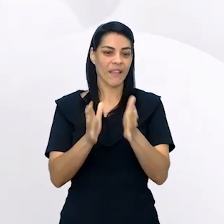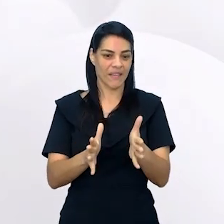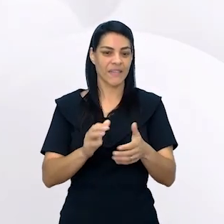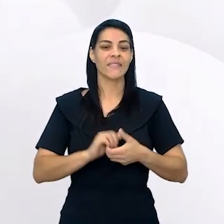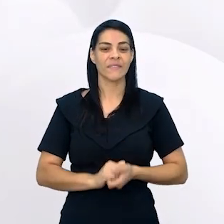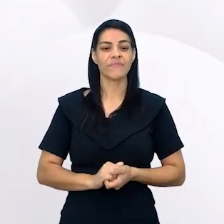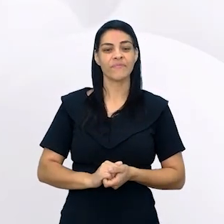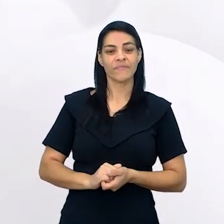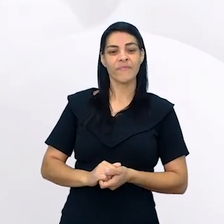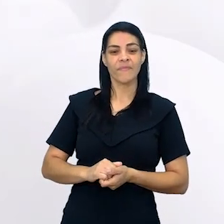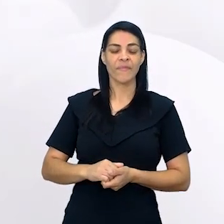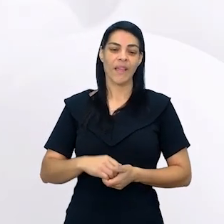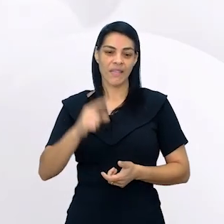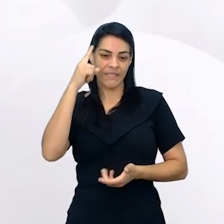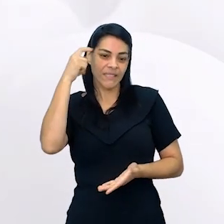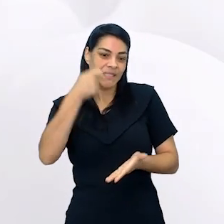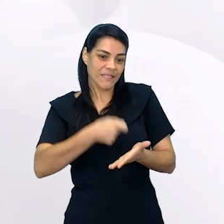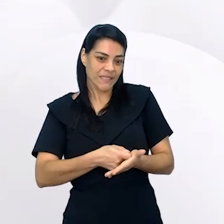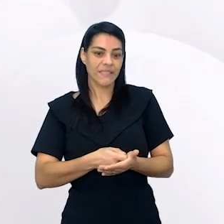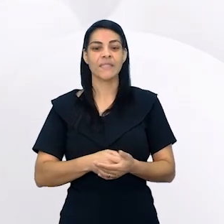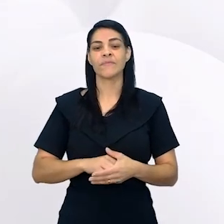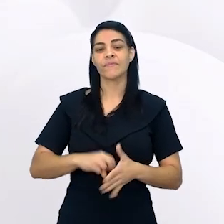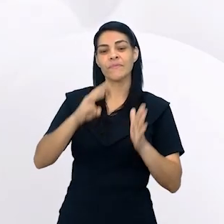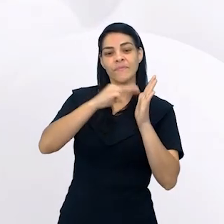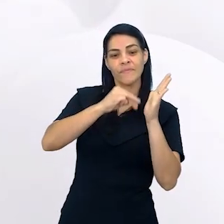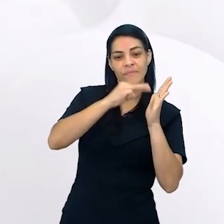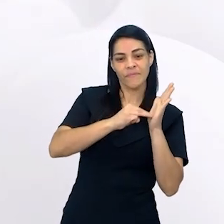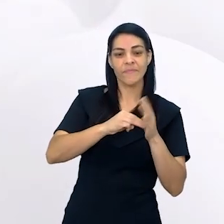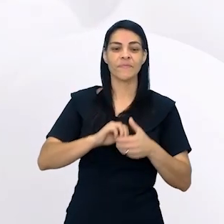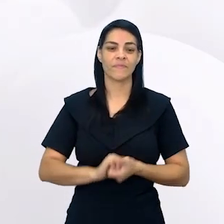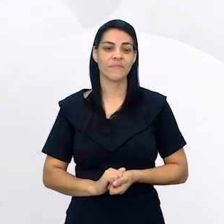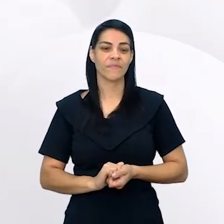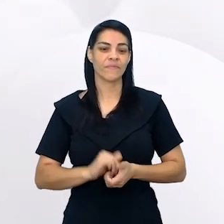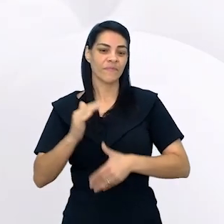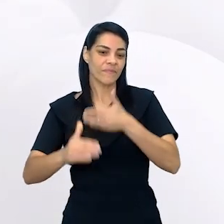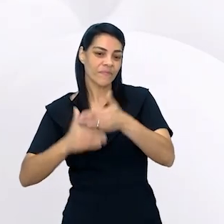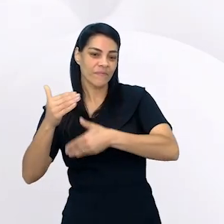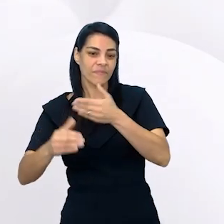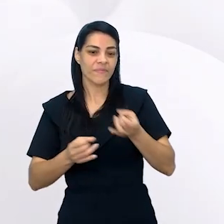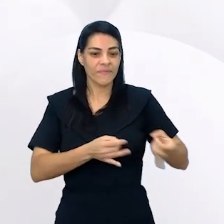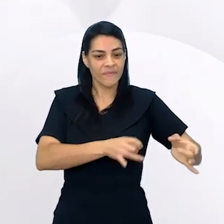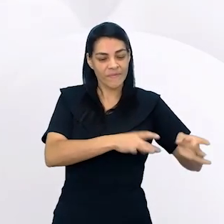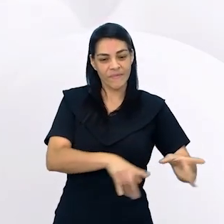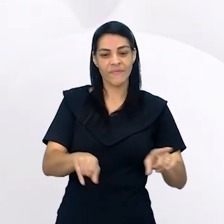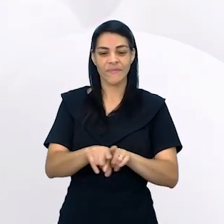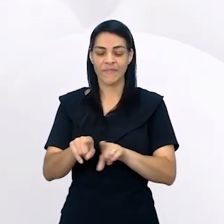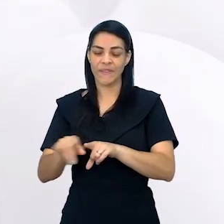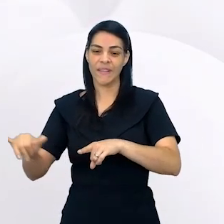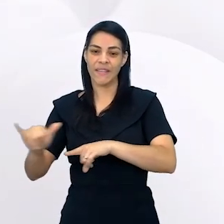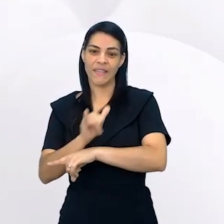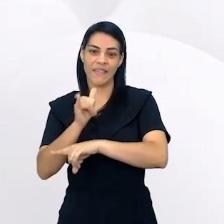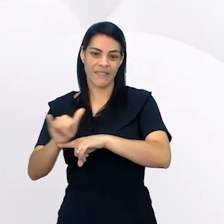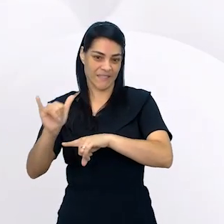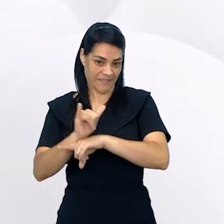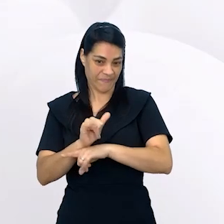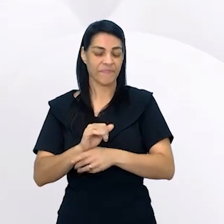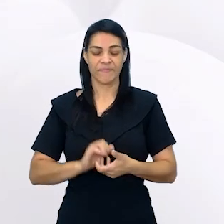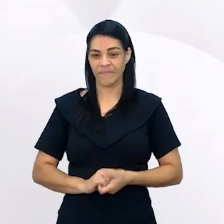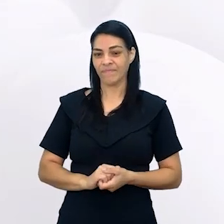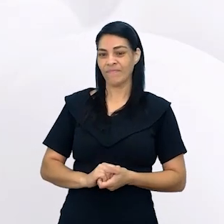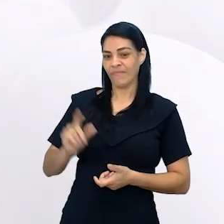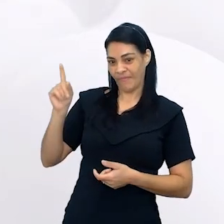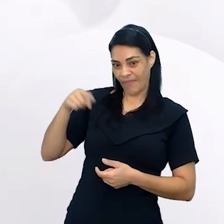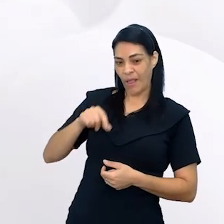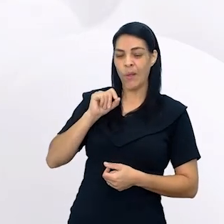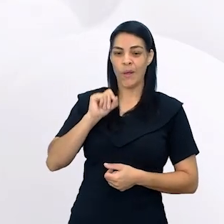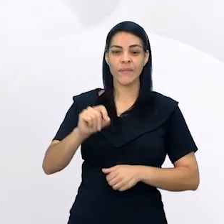tomadas de decisões sobre metodologias procedimentos técnicas e estratégias esse programa